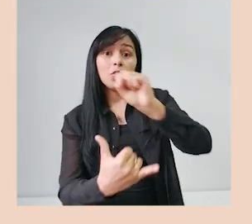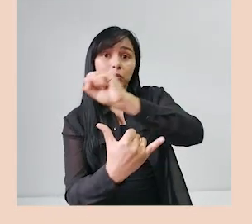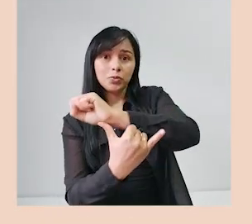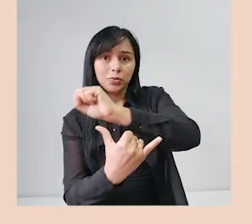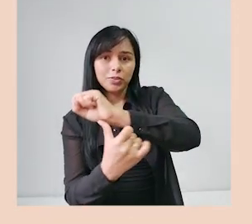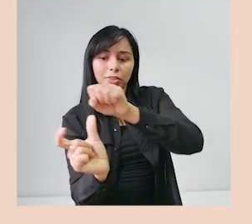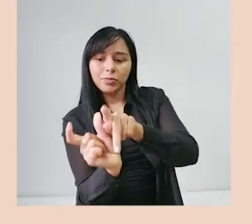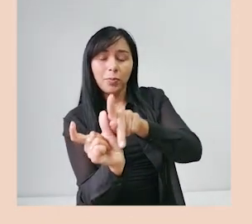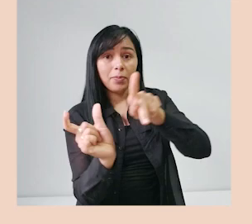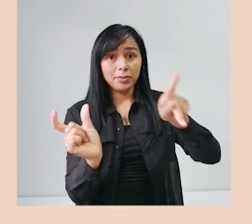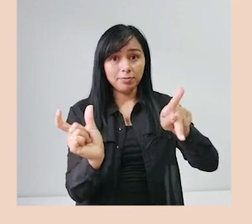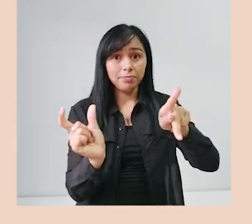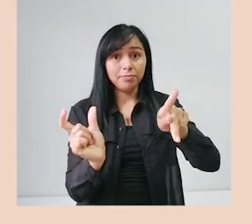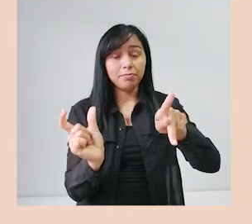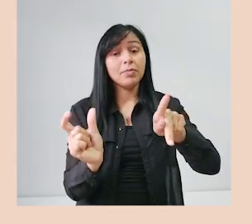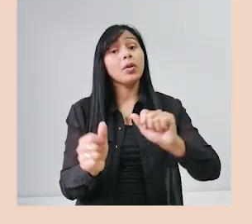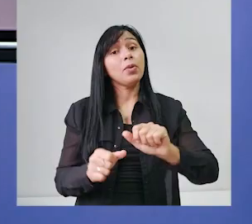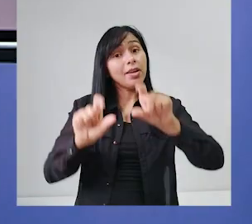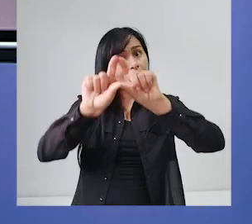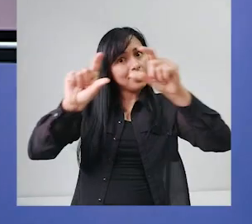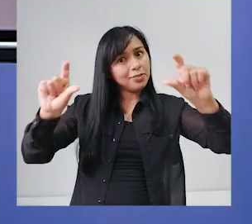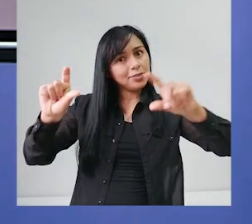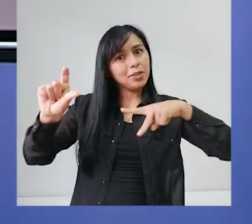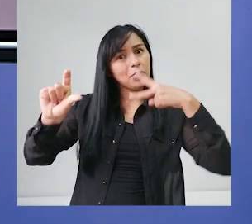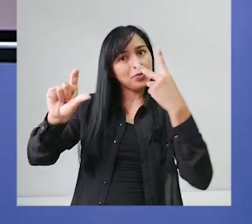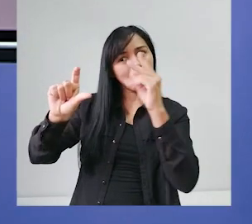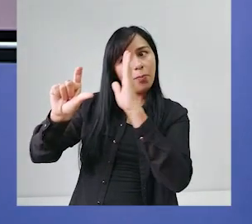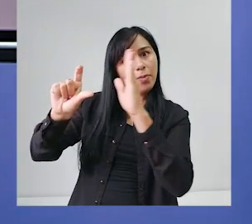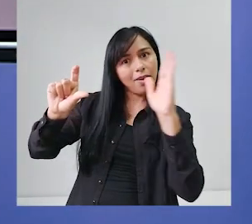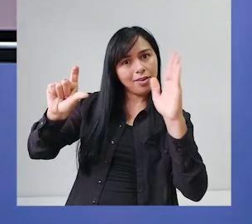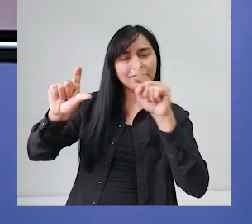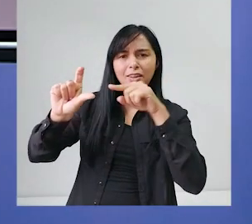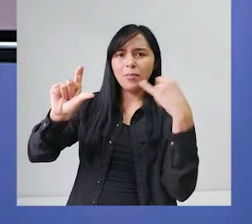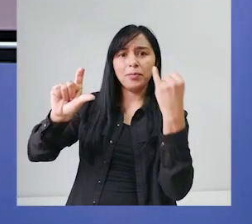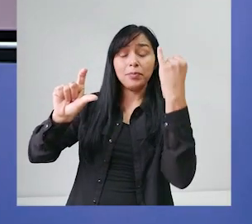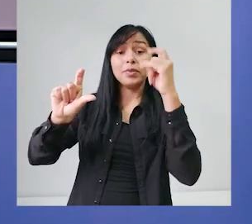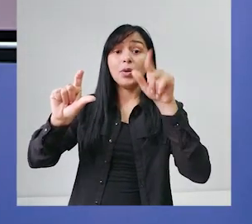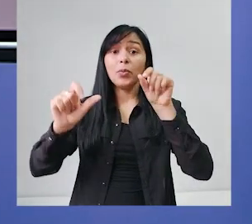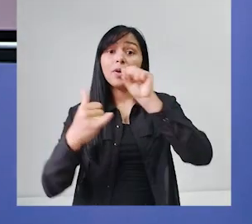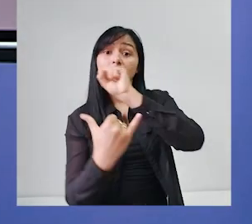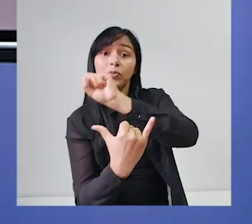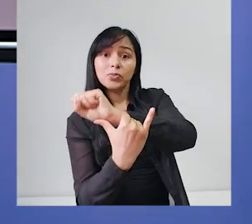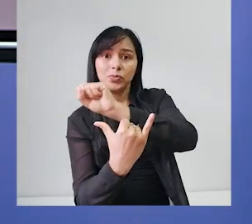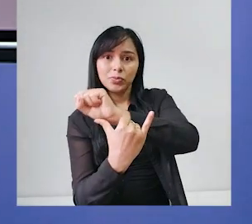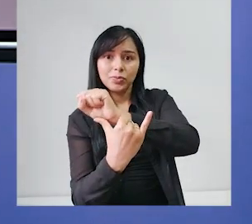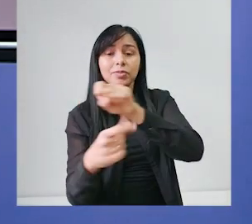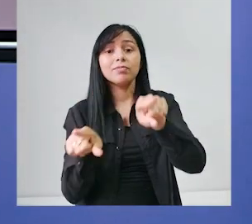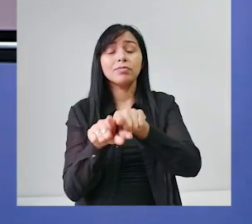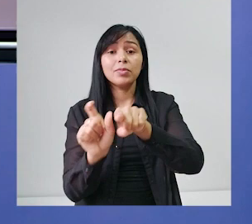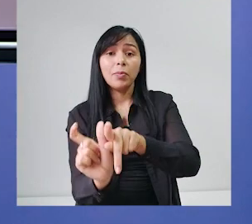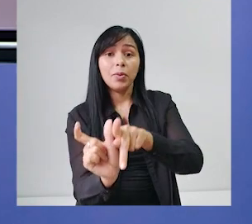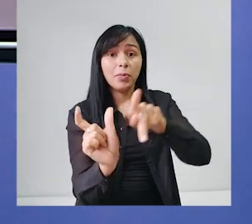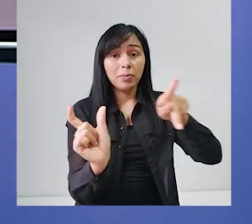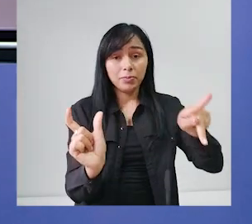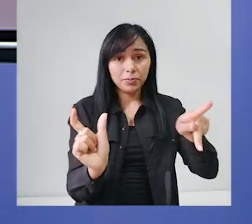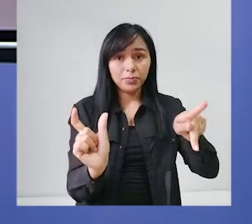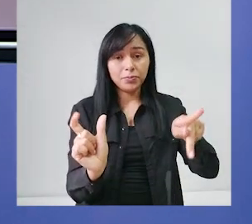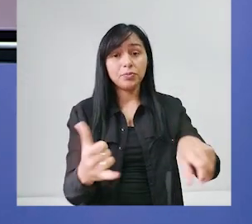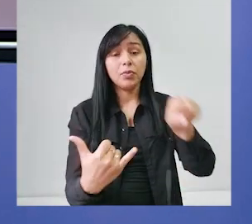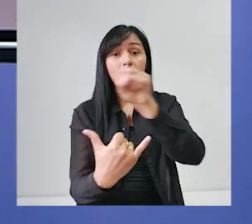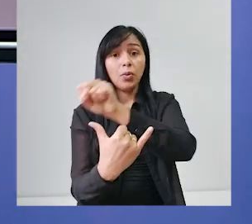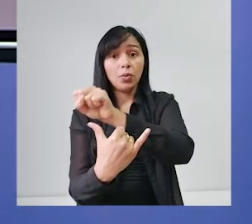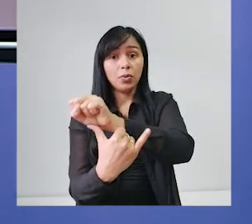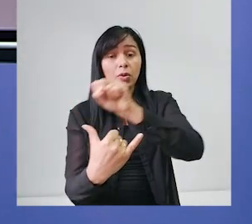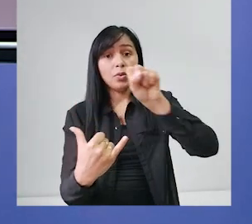dentro das orações Nós temos dois termos essenciais que é o sujeito e o predicado o sujeito